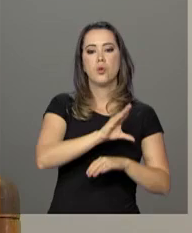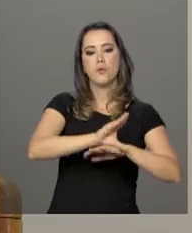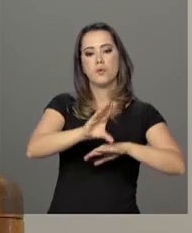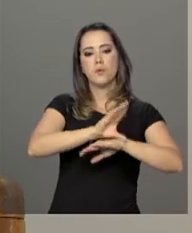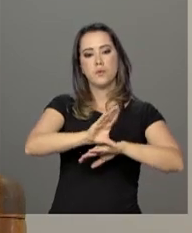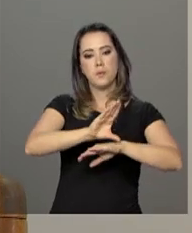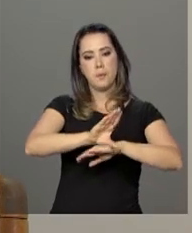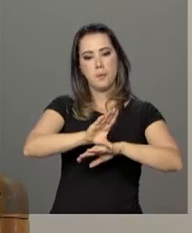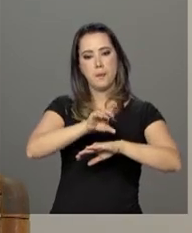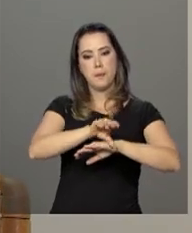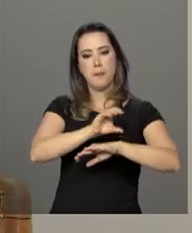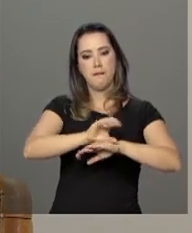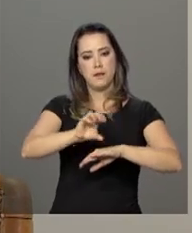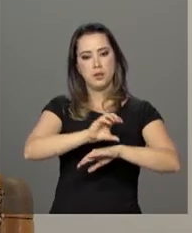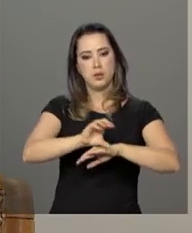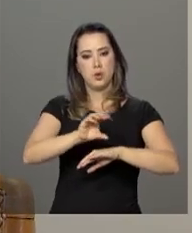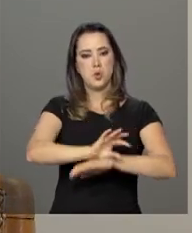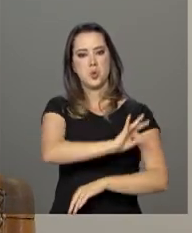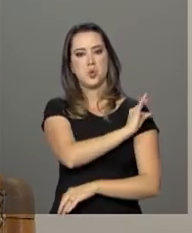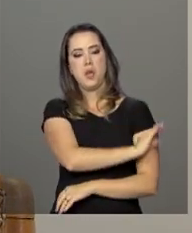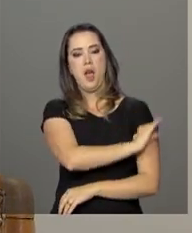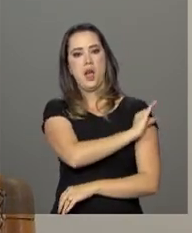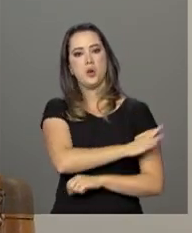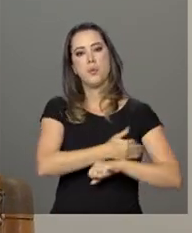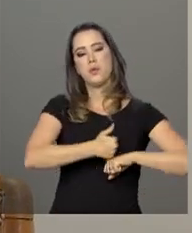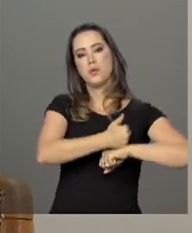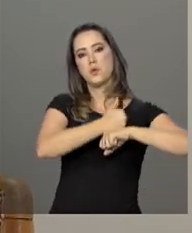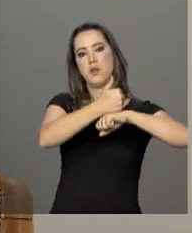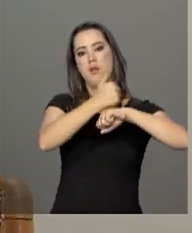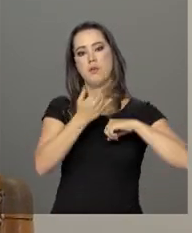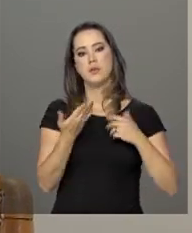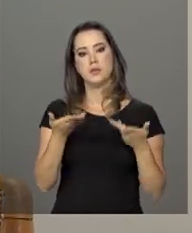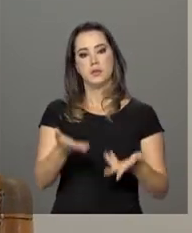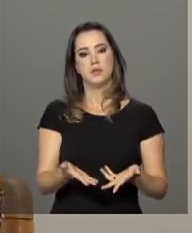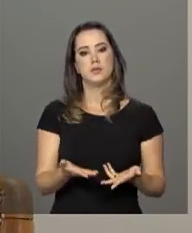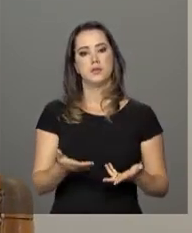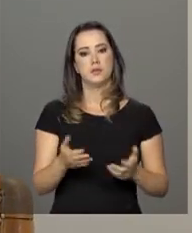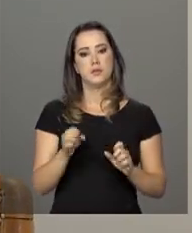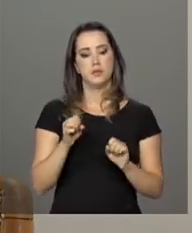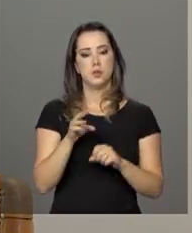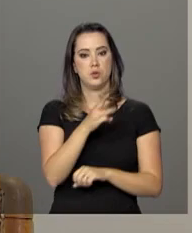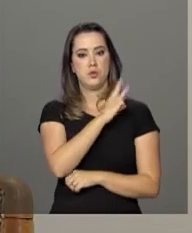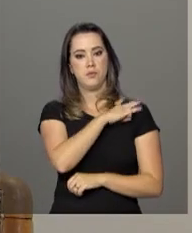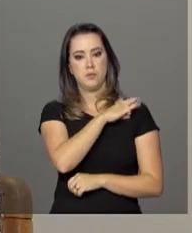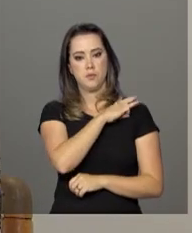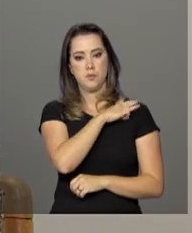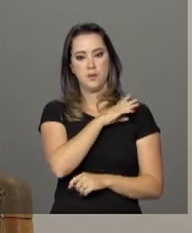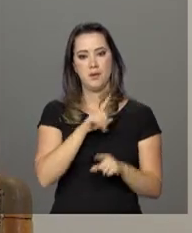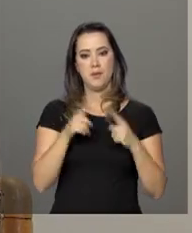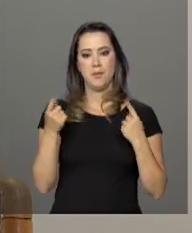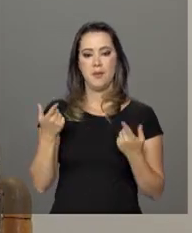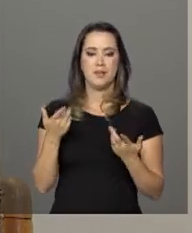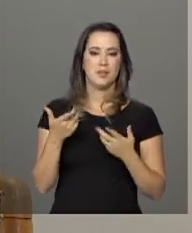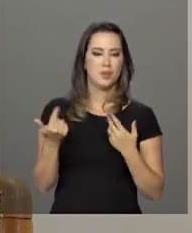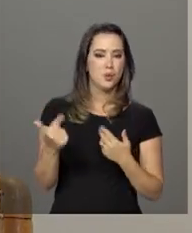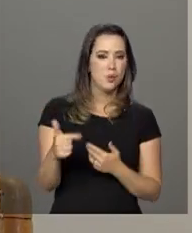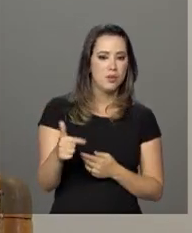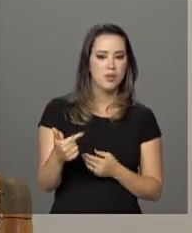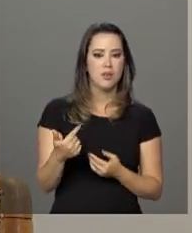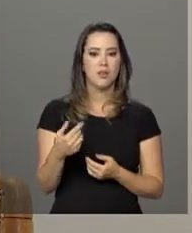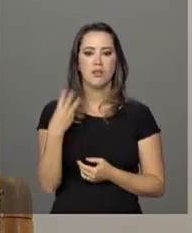cursar um curso técnico profissional, da educação profissional de nível médio, mas que não dispõe